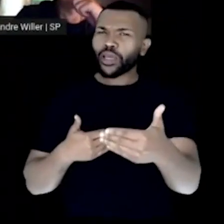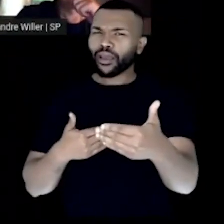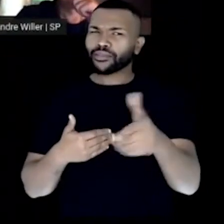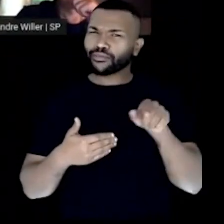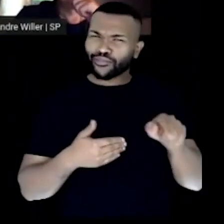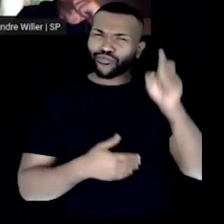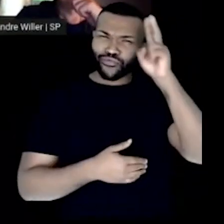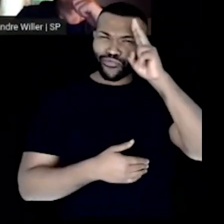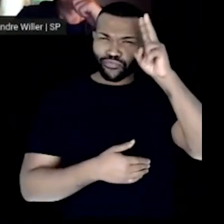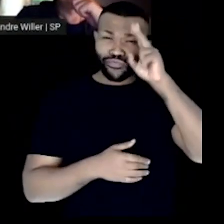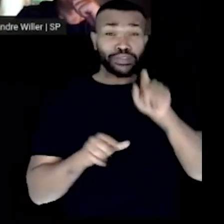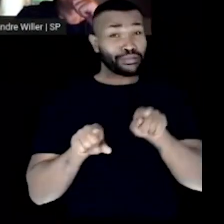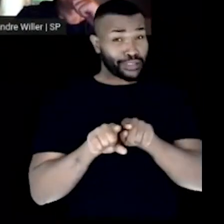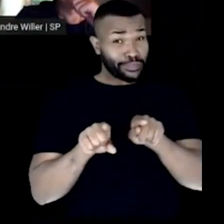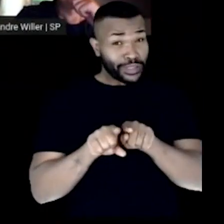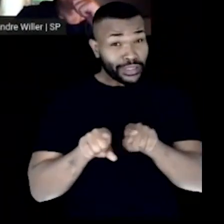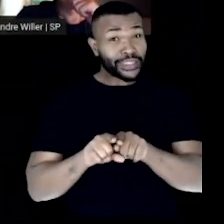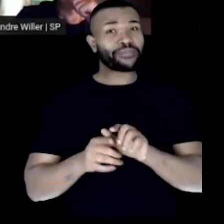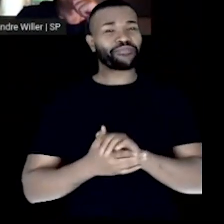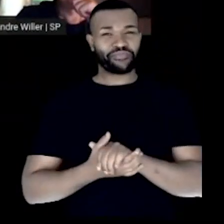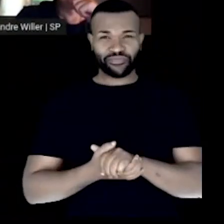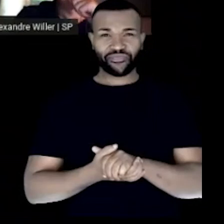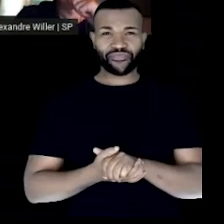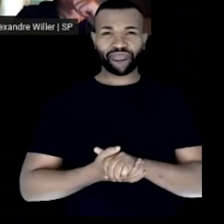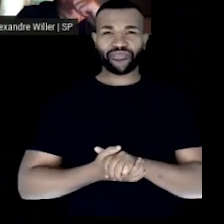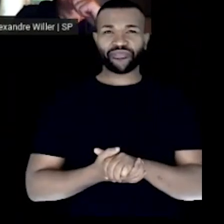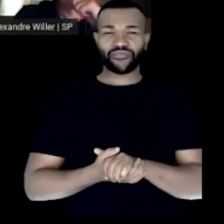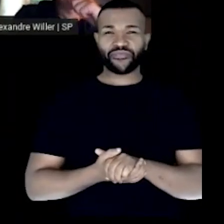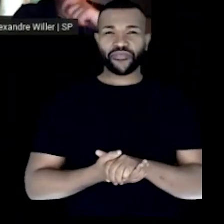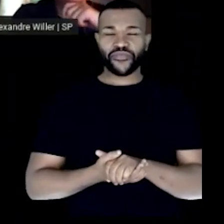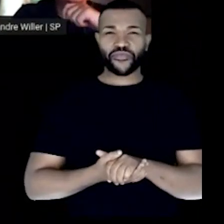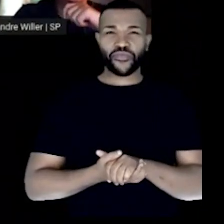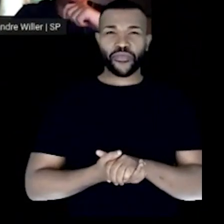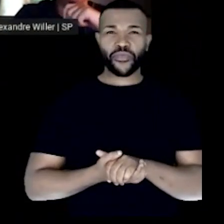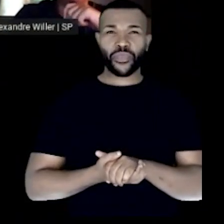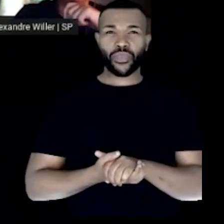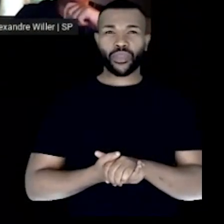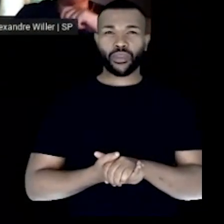onde começa, né, esse fio da meada das coisas. Acho que é isso.